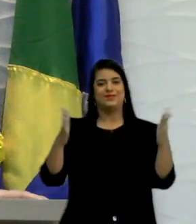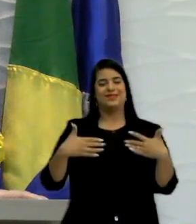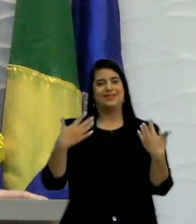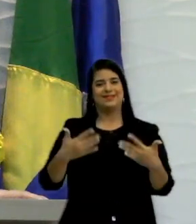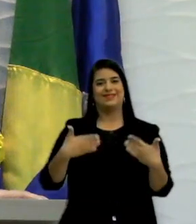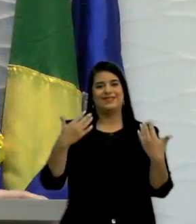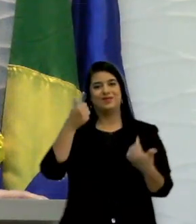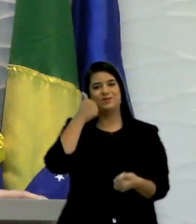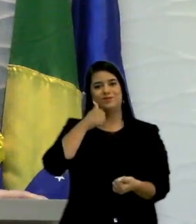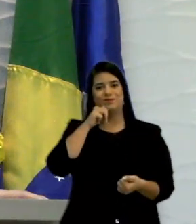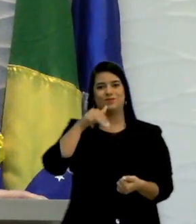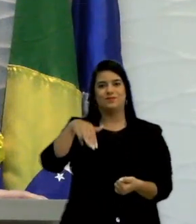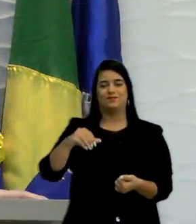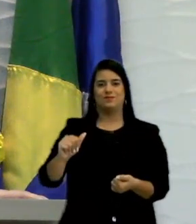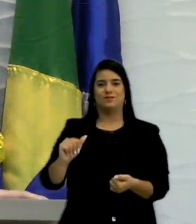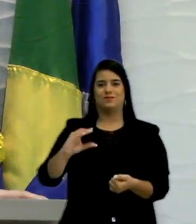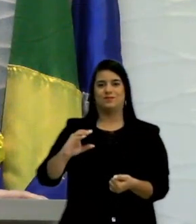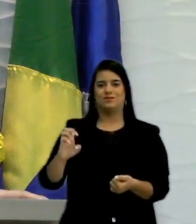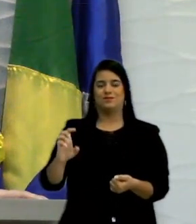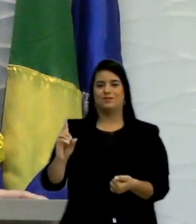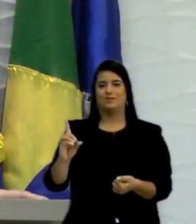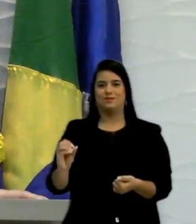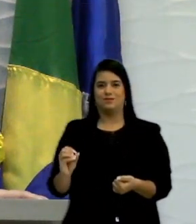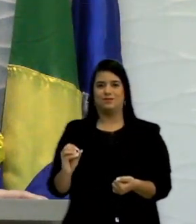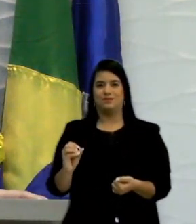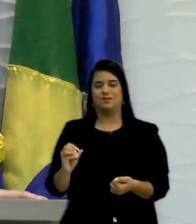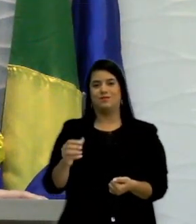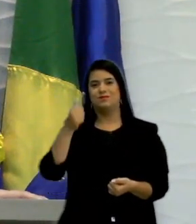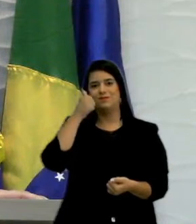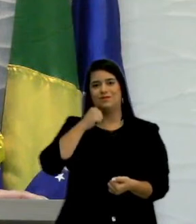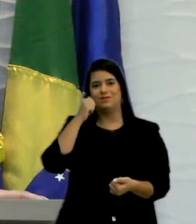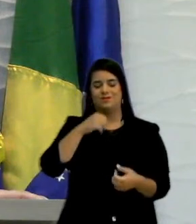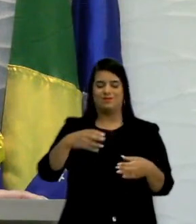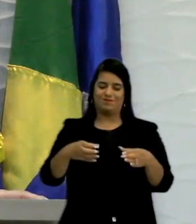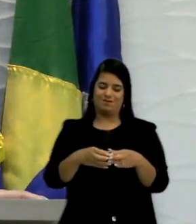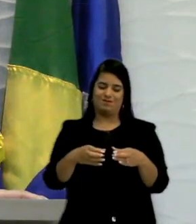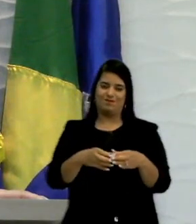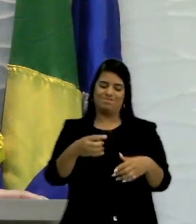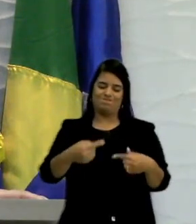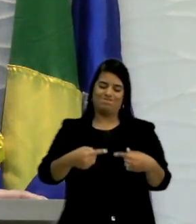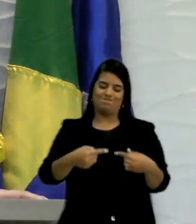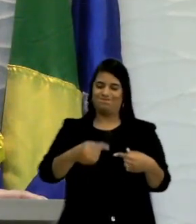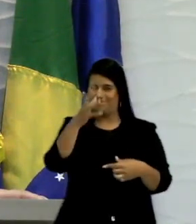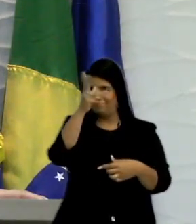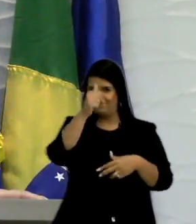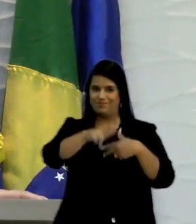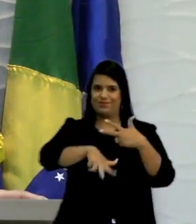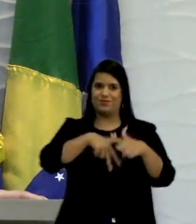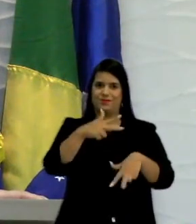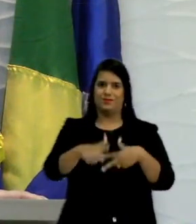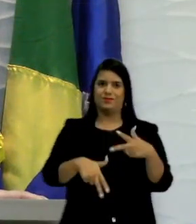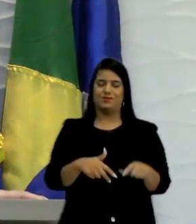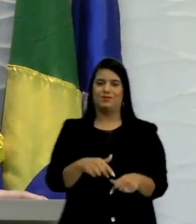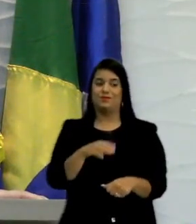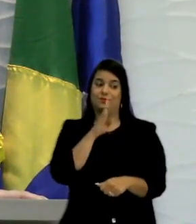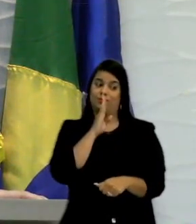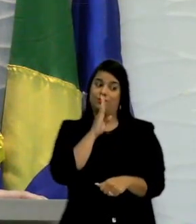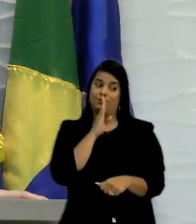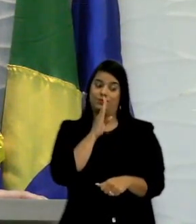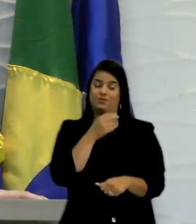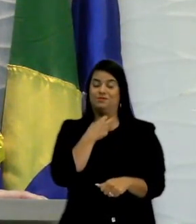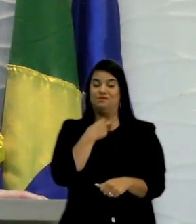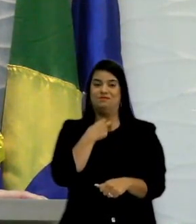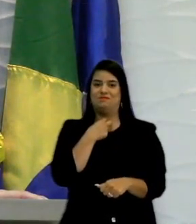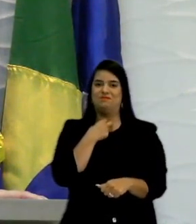dona Macedo, que é uma mulher que movimenta os grupos da política de São Bento, mesmo quando ela diz que vai se calar, o povo não deixa a voz dela